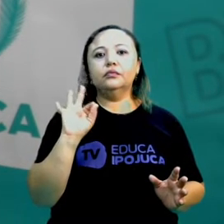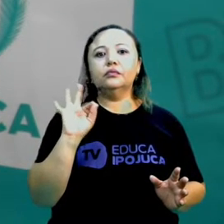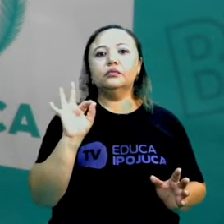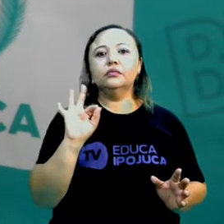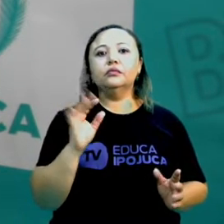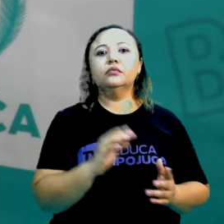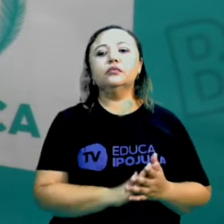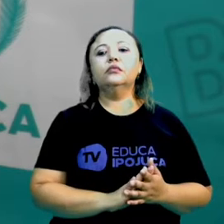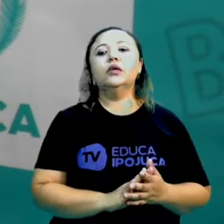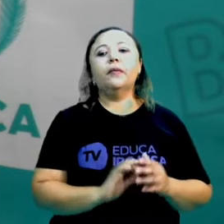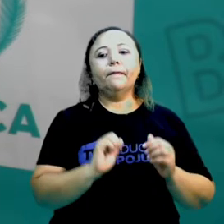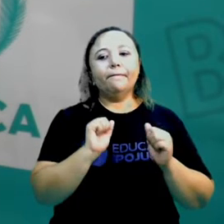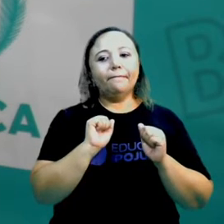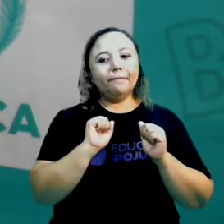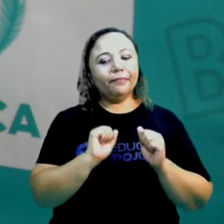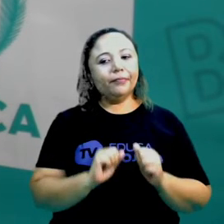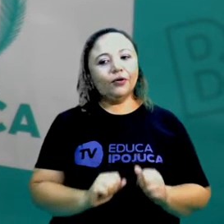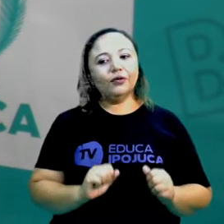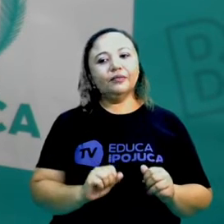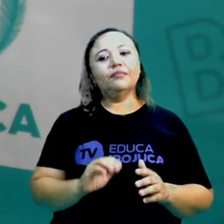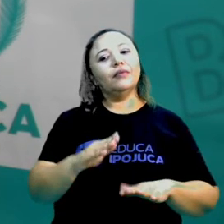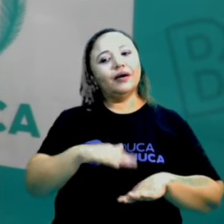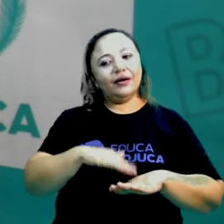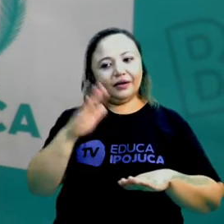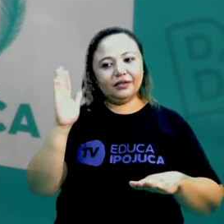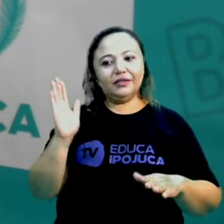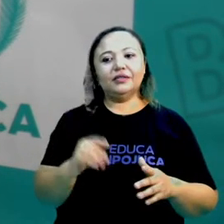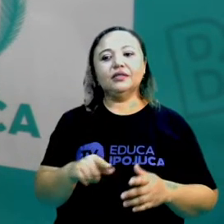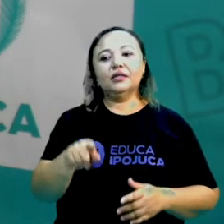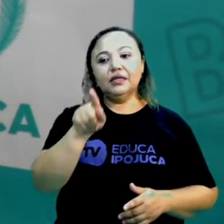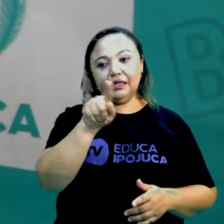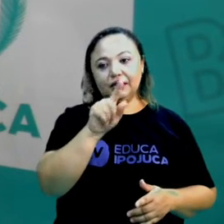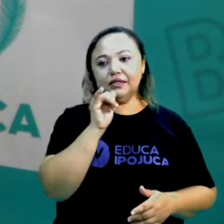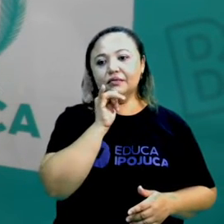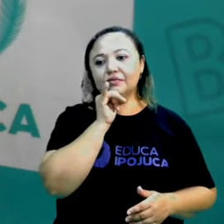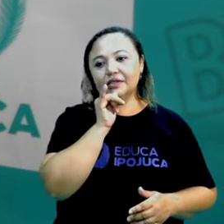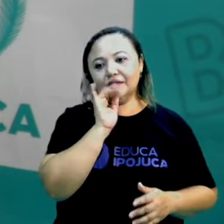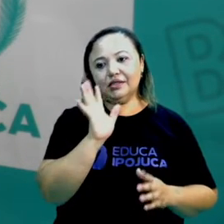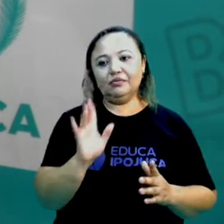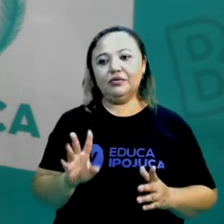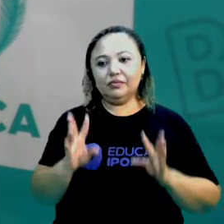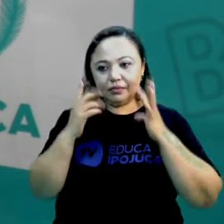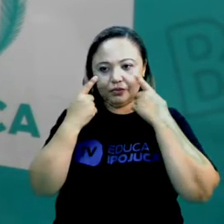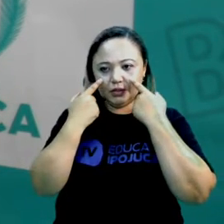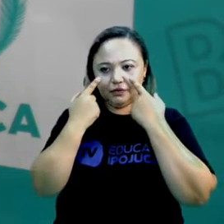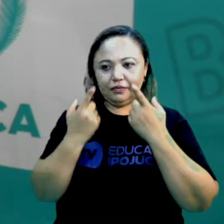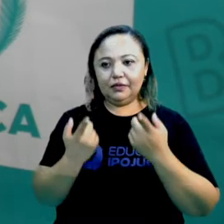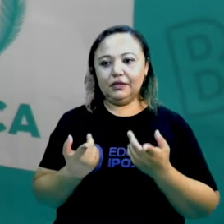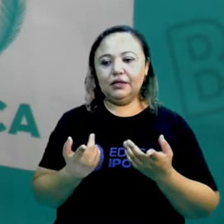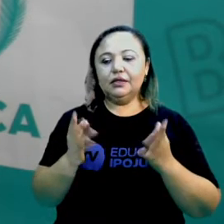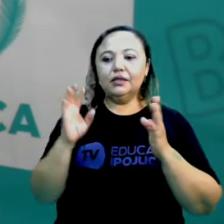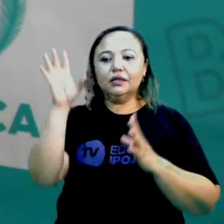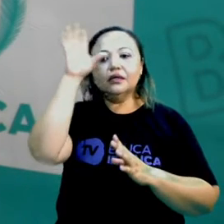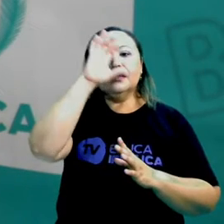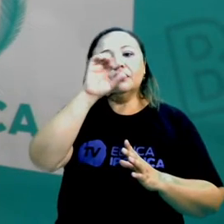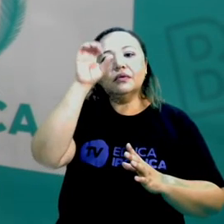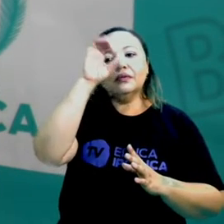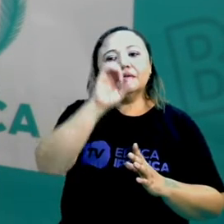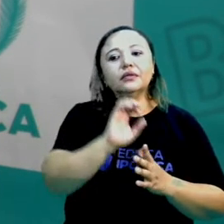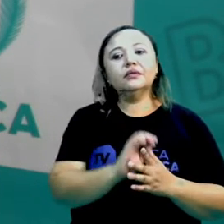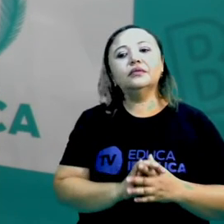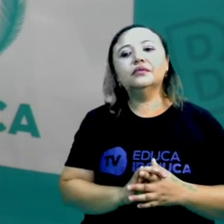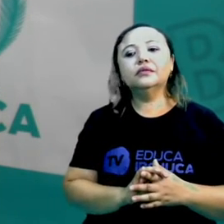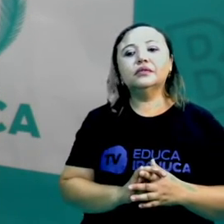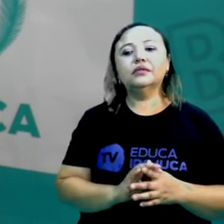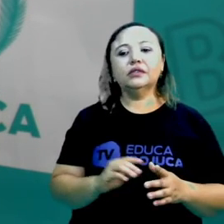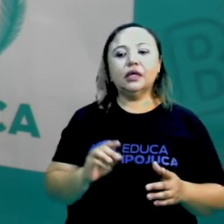Nada disso. É isso aí, é apenas um exemplo, tá? Um exemplo de adição.